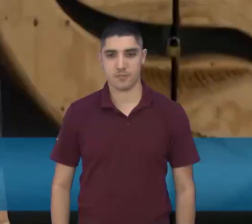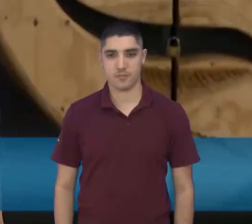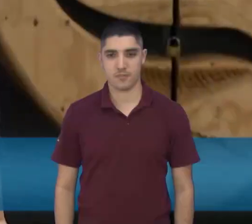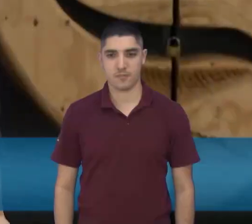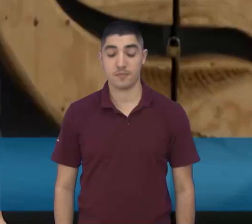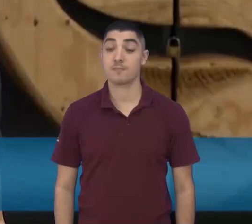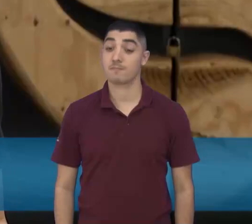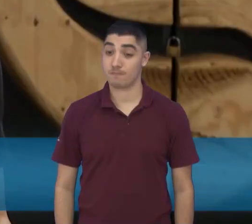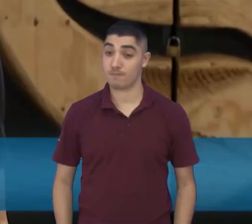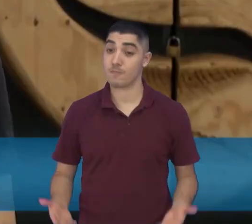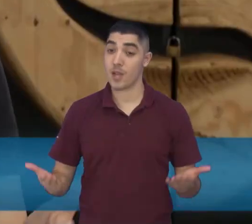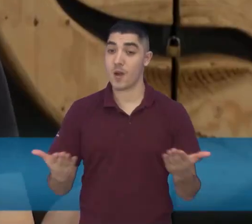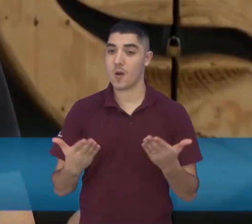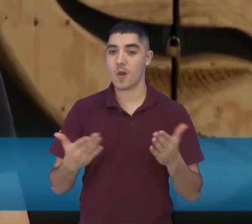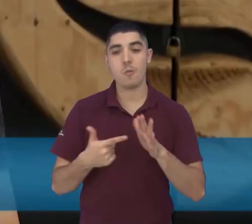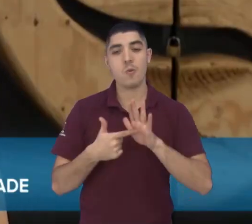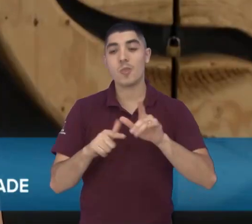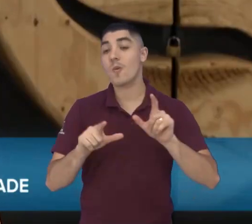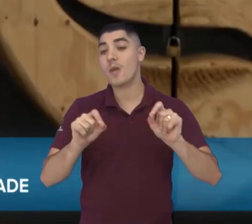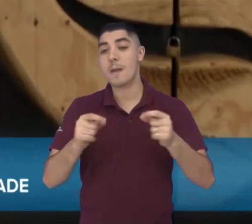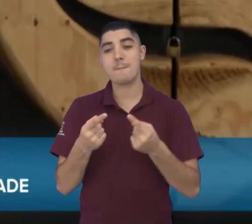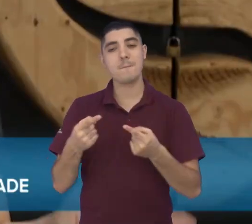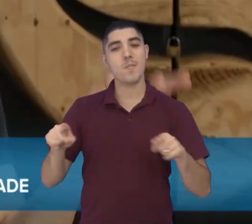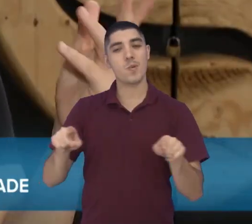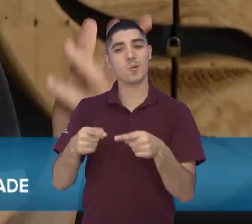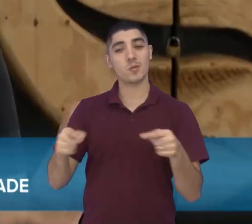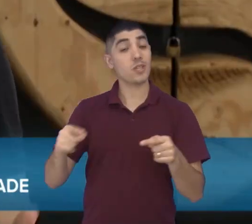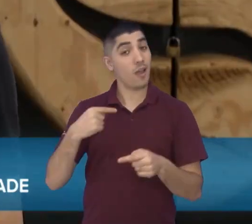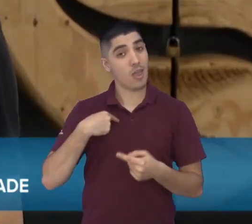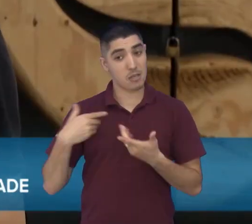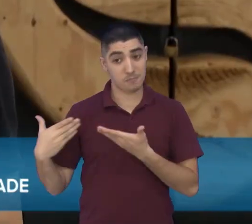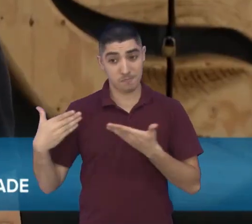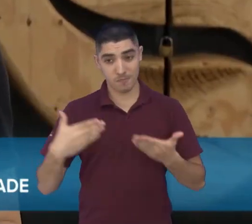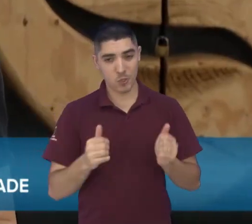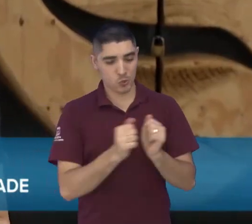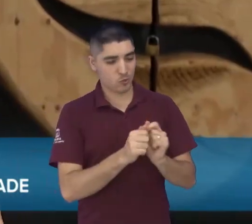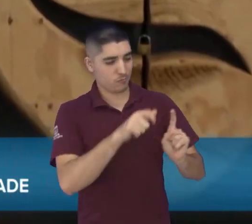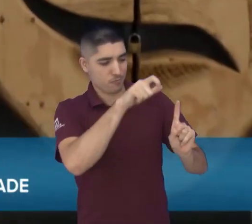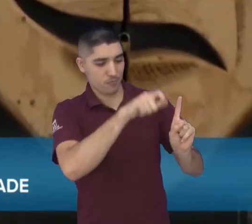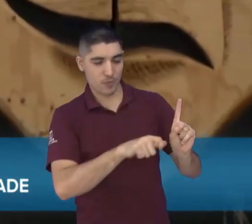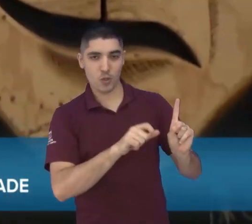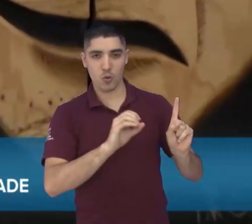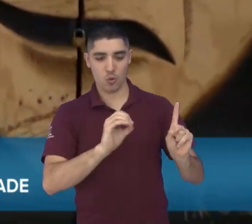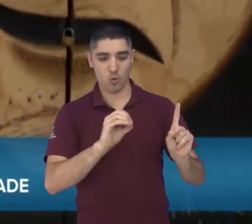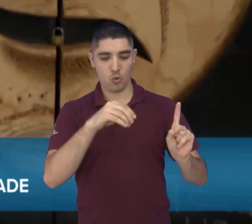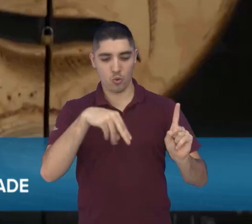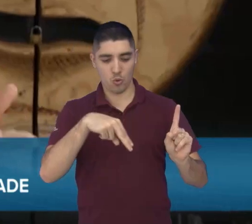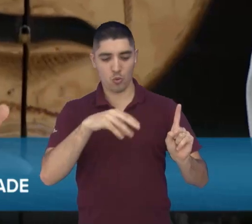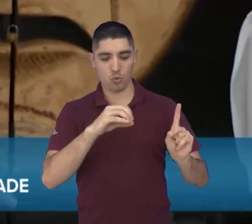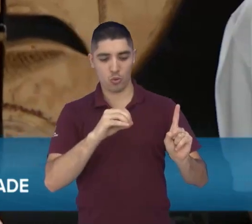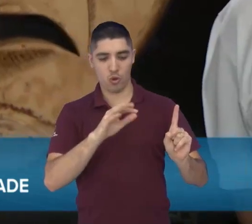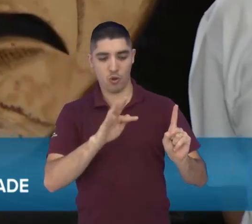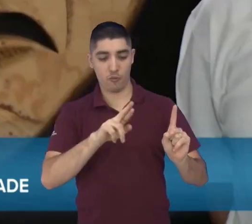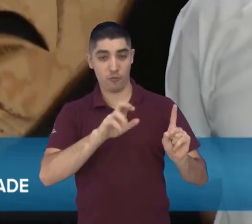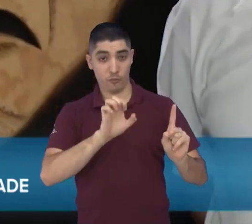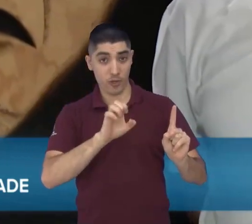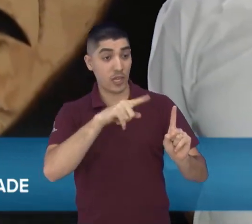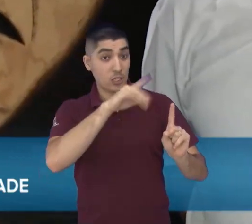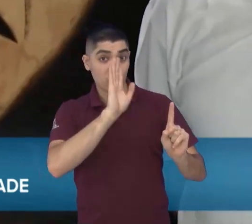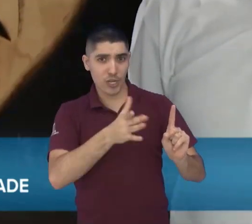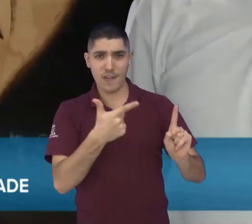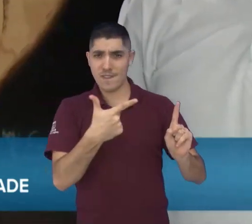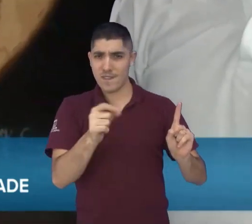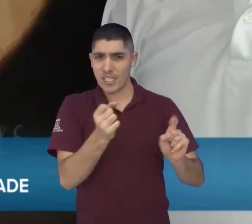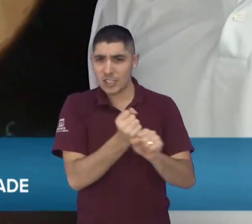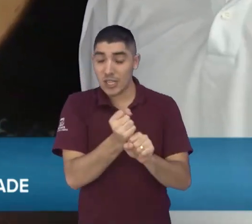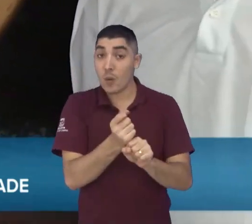E agora a gente vai falar de música, e é por isso que eu tô aqui com o Maestro Onofre, ele que tá há mais de 20 anos, na verdade quase